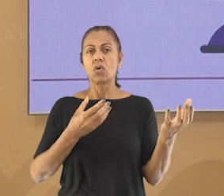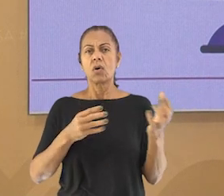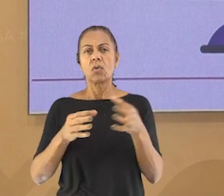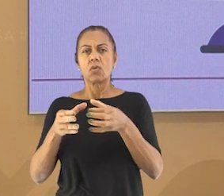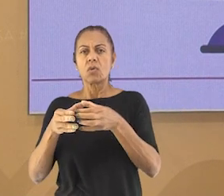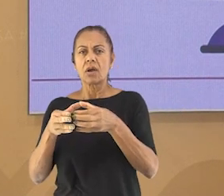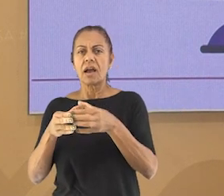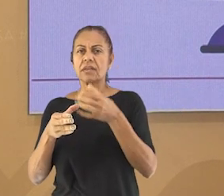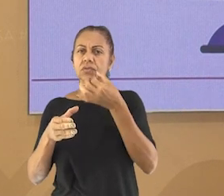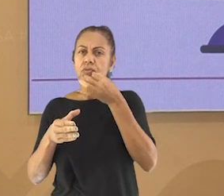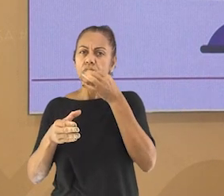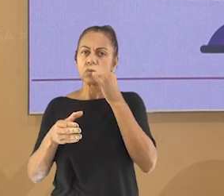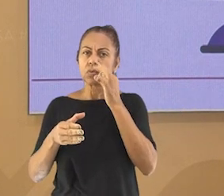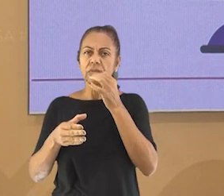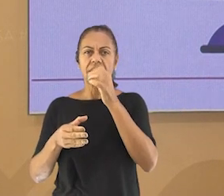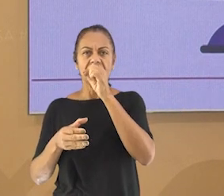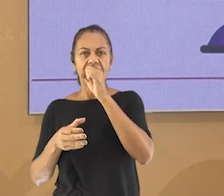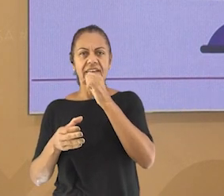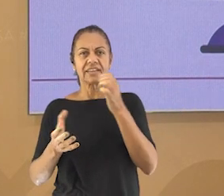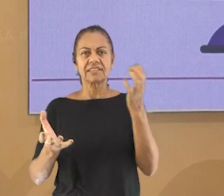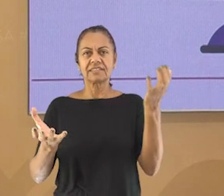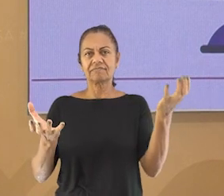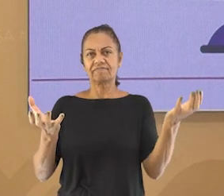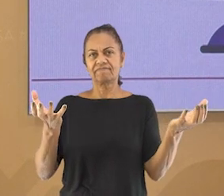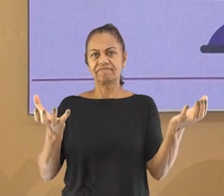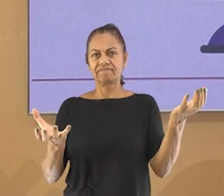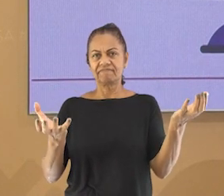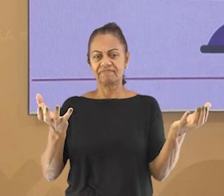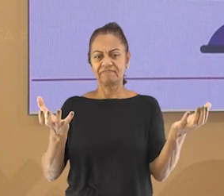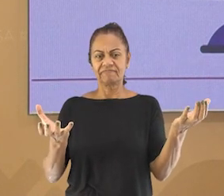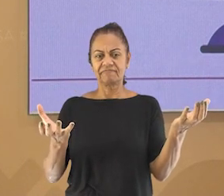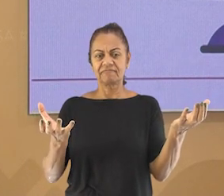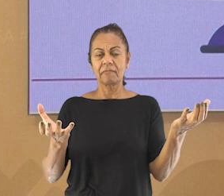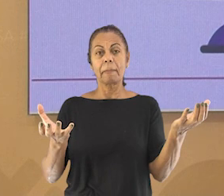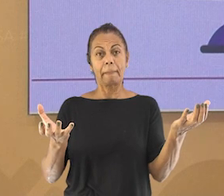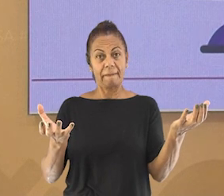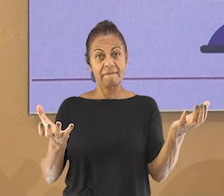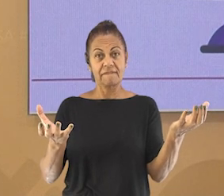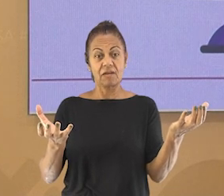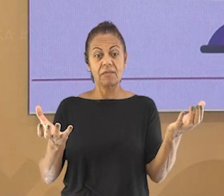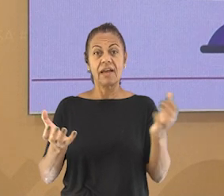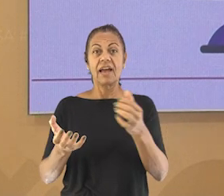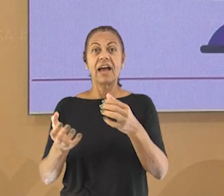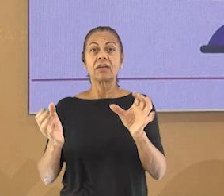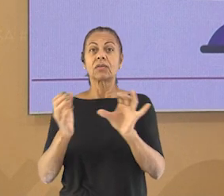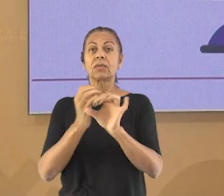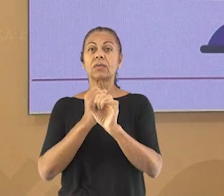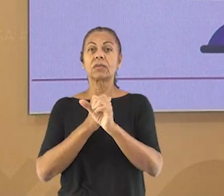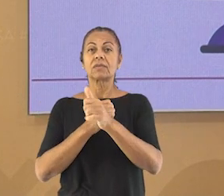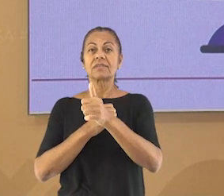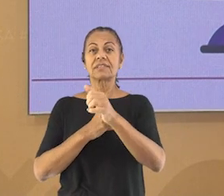outro, chegaremos a 100 gramas de cada lado. E assim, ele